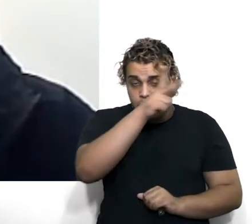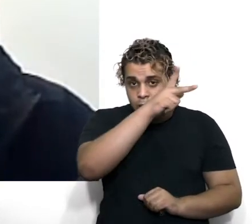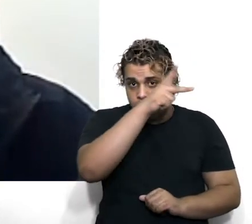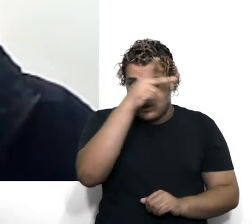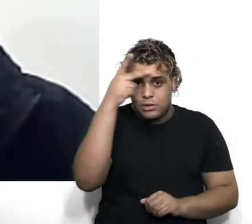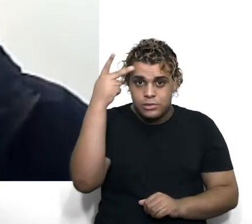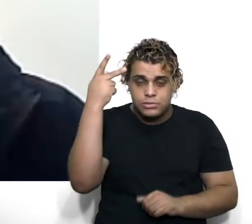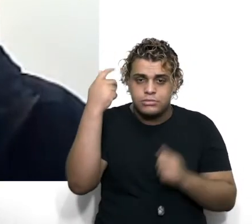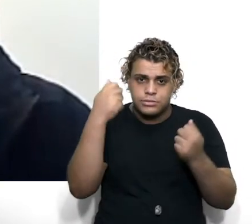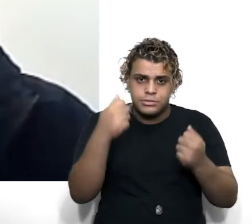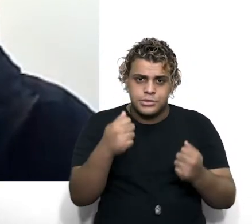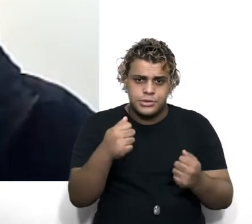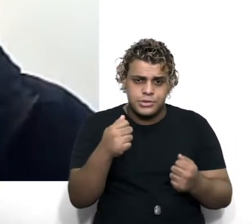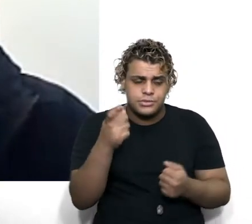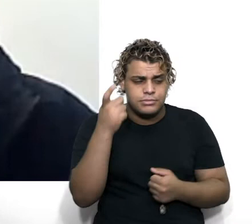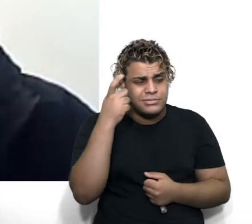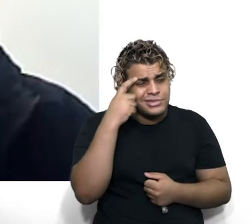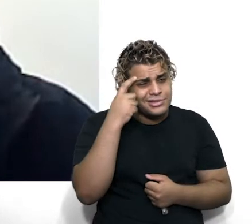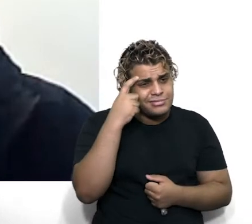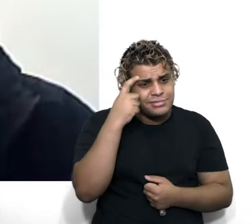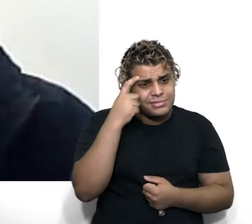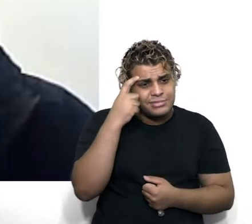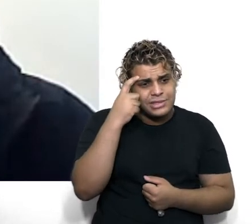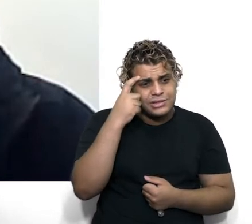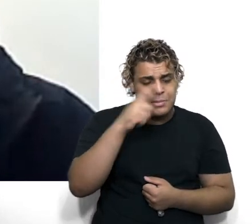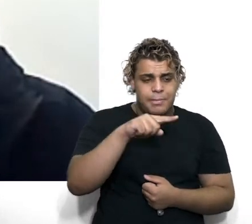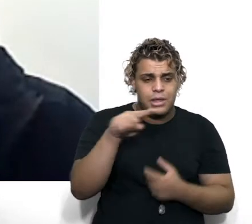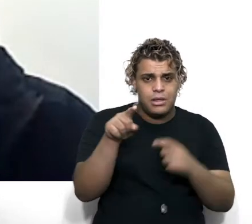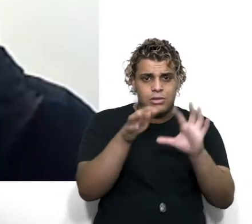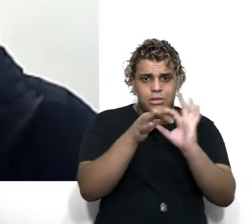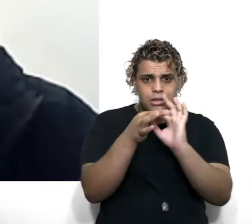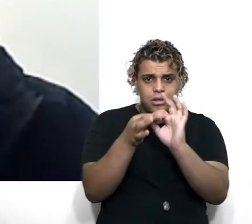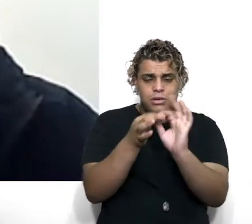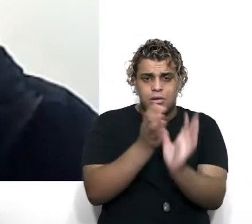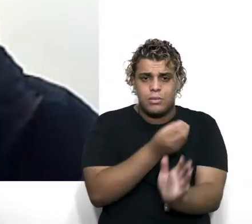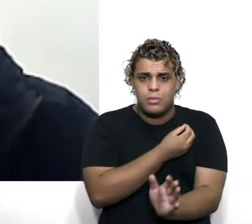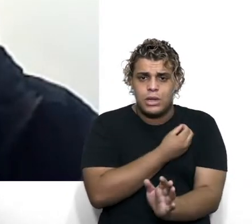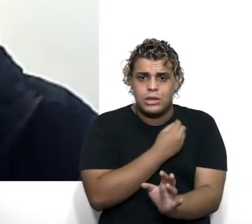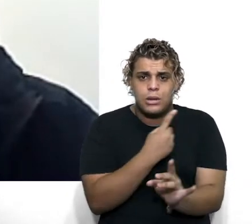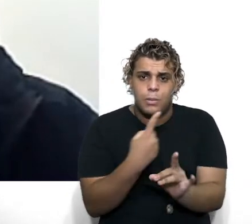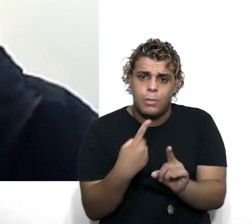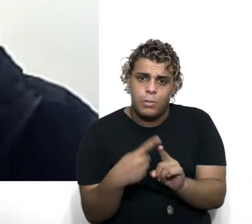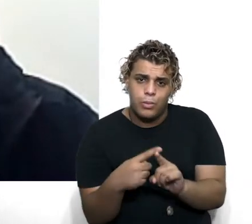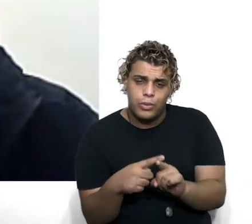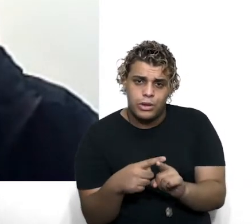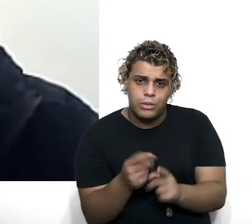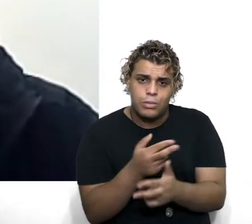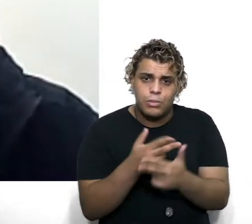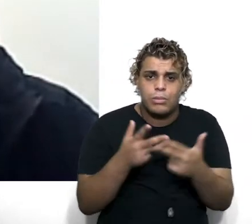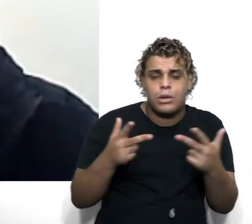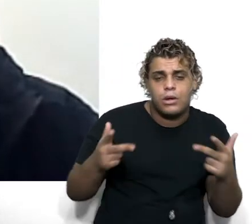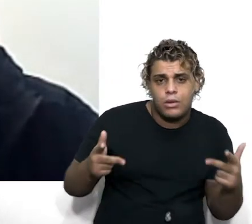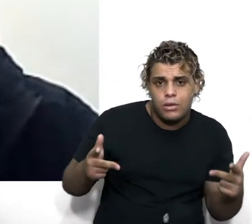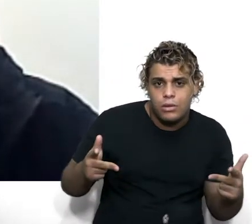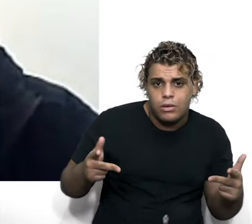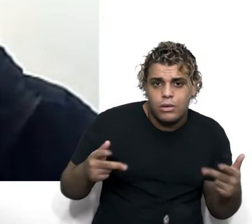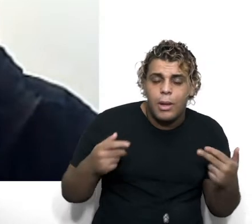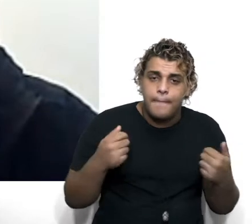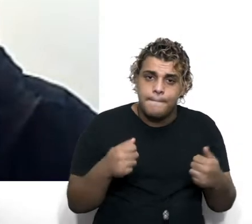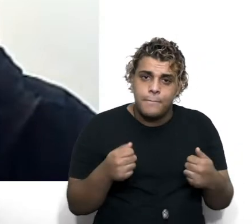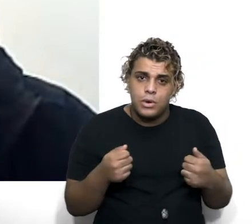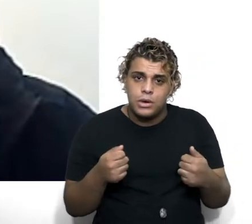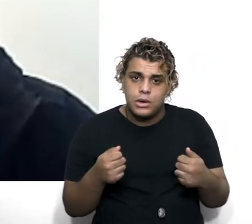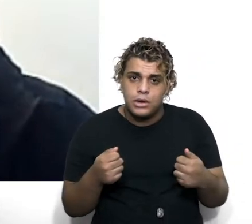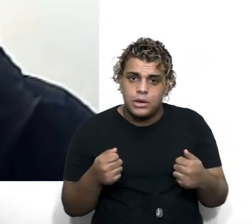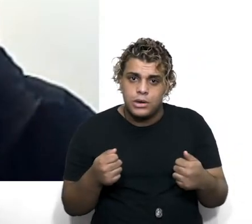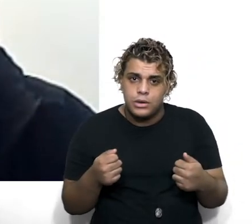pensamentos menos ligados à vida, porque uma coisa é quando a pessoa está absolutamente a